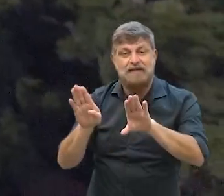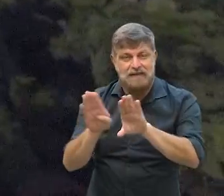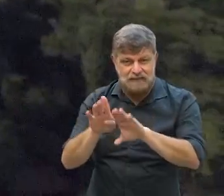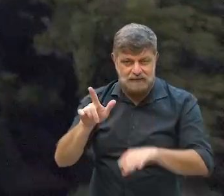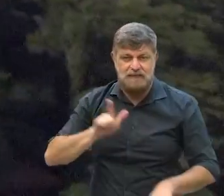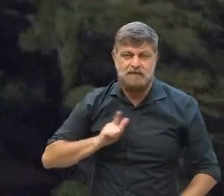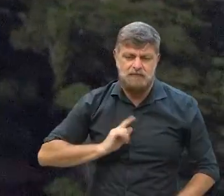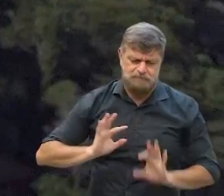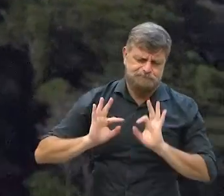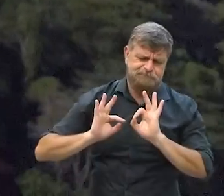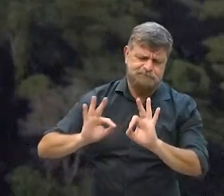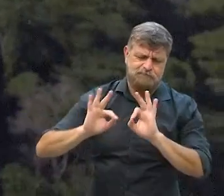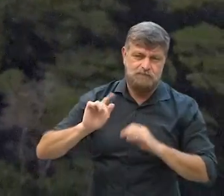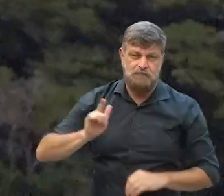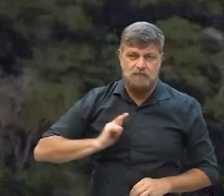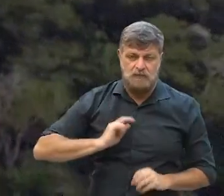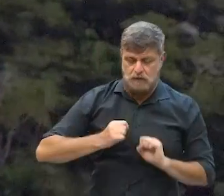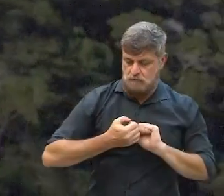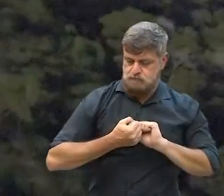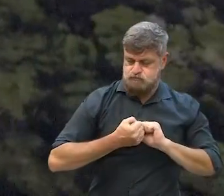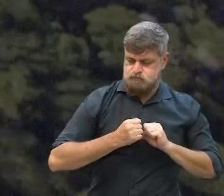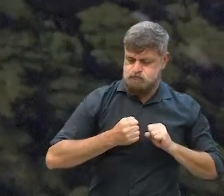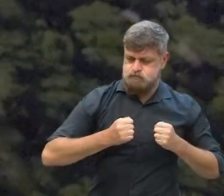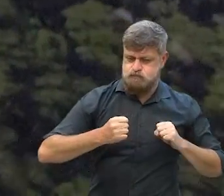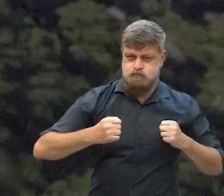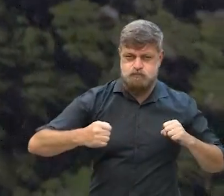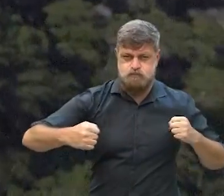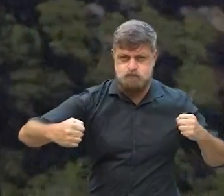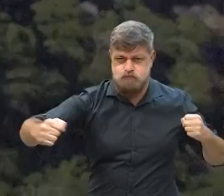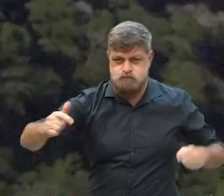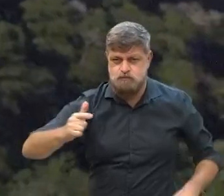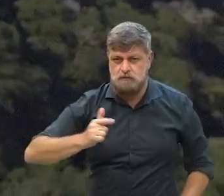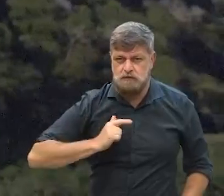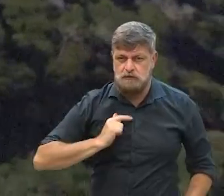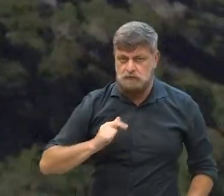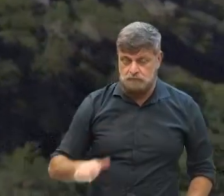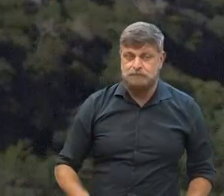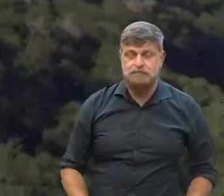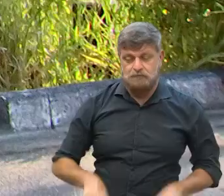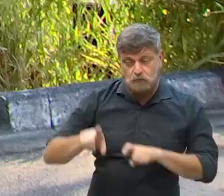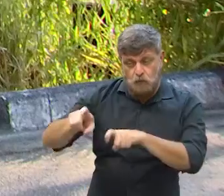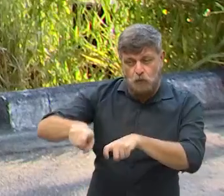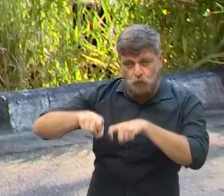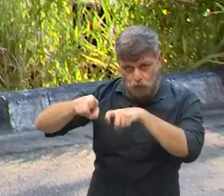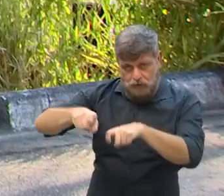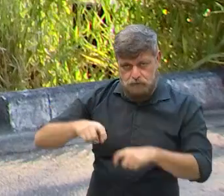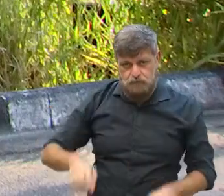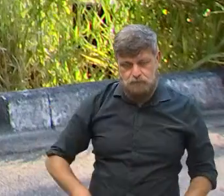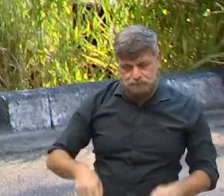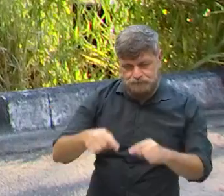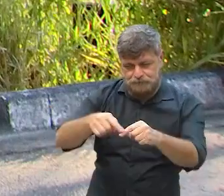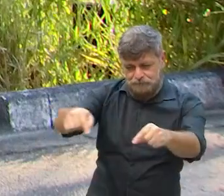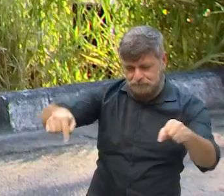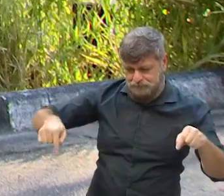a gente possui uma extensão territorial rural bem elevada. A gente tem uma área